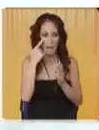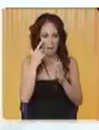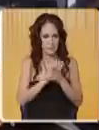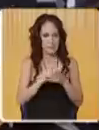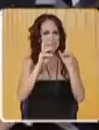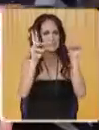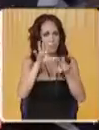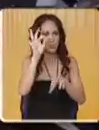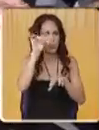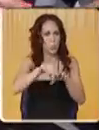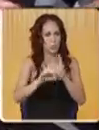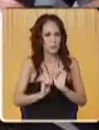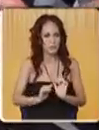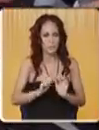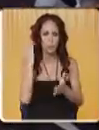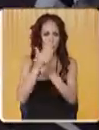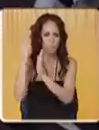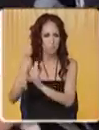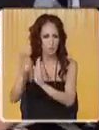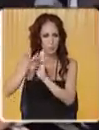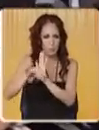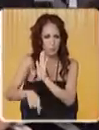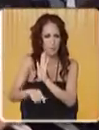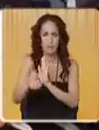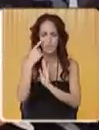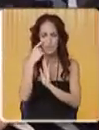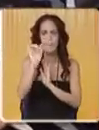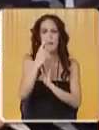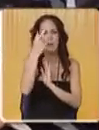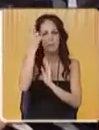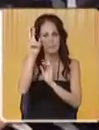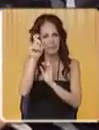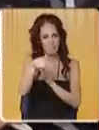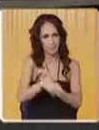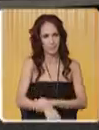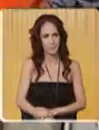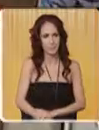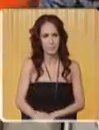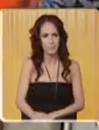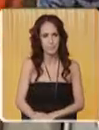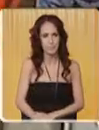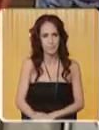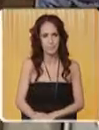aos temas escolhidos para esta última parte do programa. Ora, conheça o primeiro.